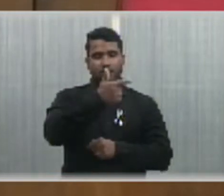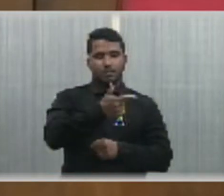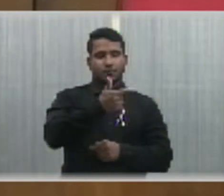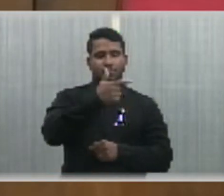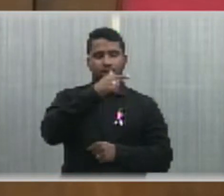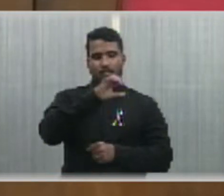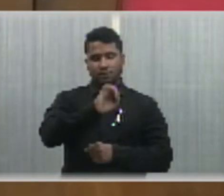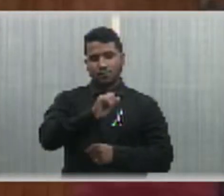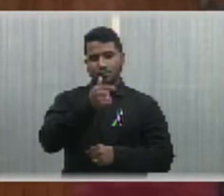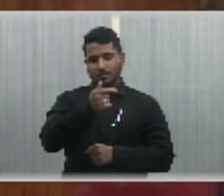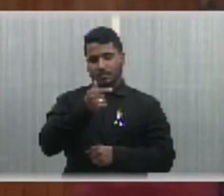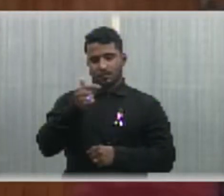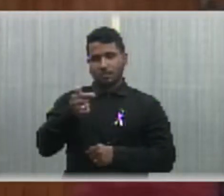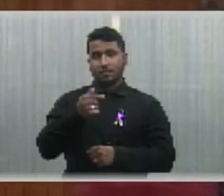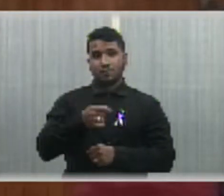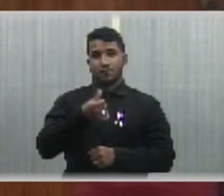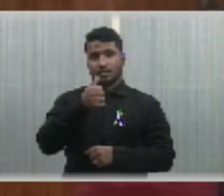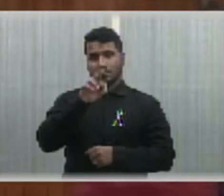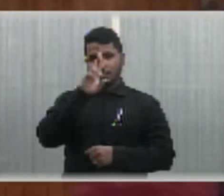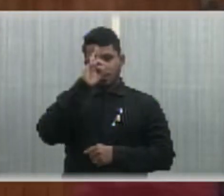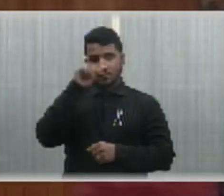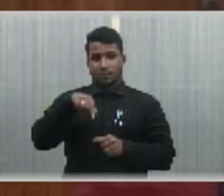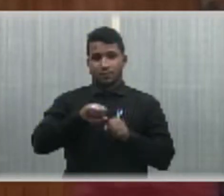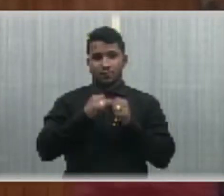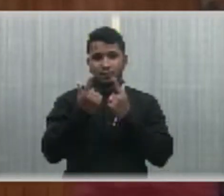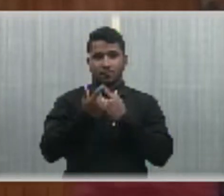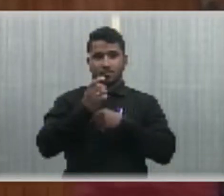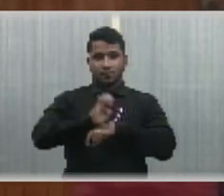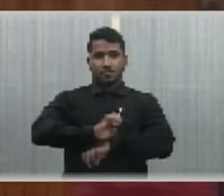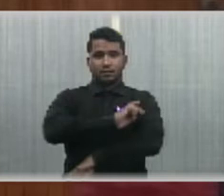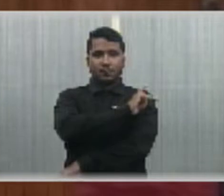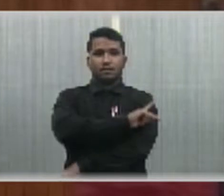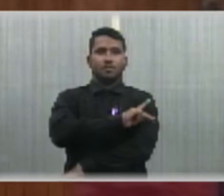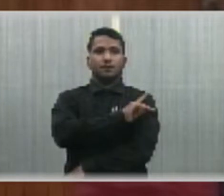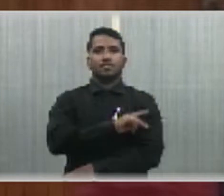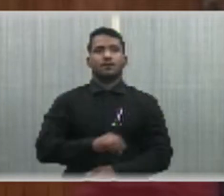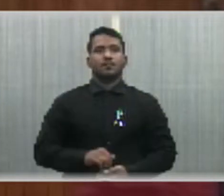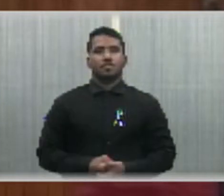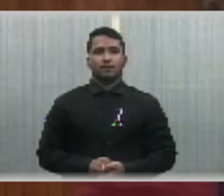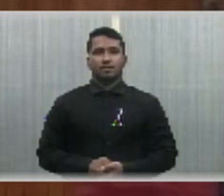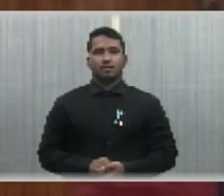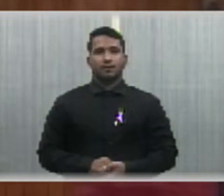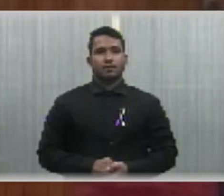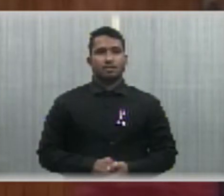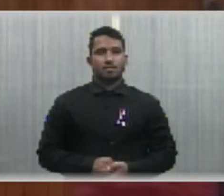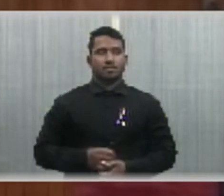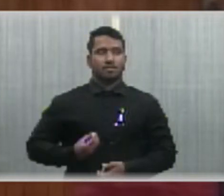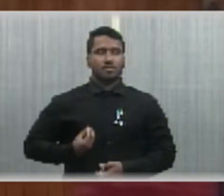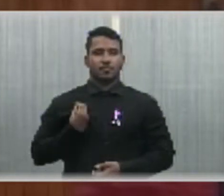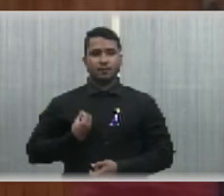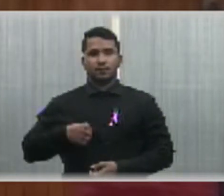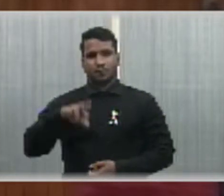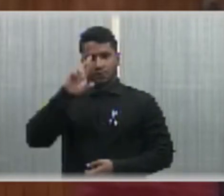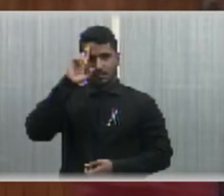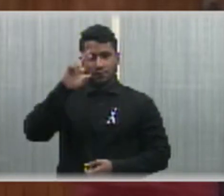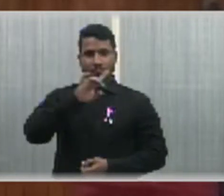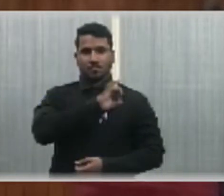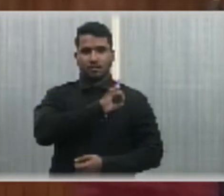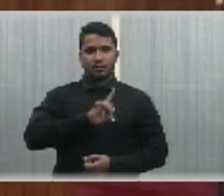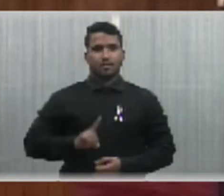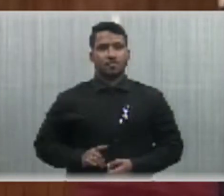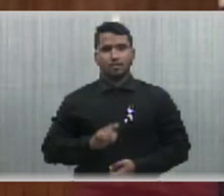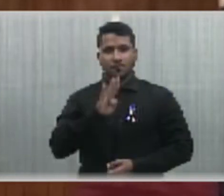2022, às 11 horas no Palácio Petrônio Portela, sede da Assembleia Legislativa do Estado do Piauí, com a presença dos senhores